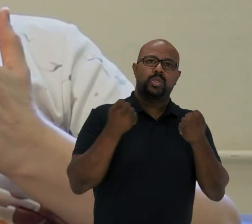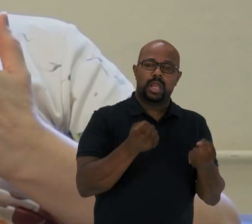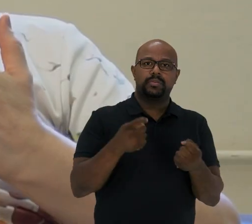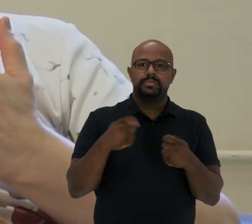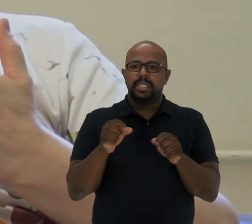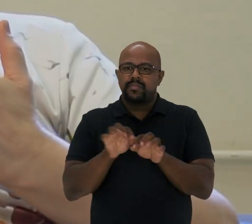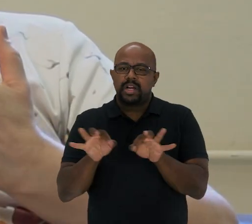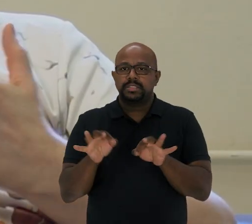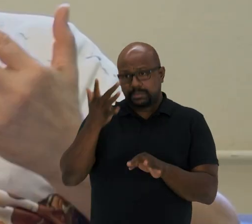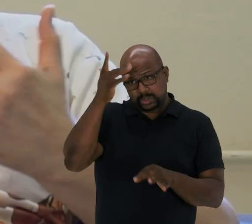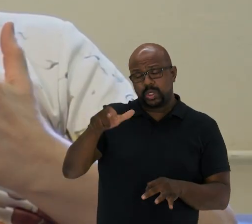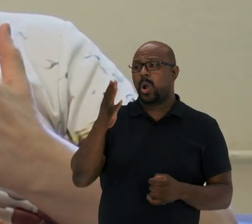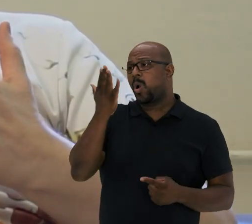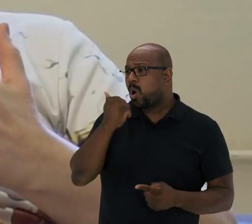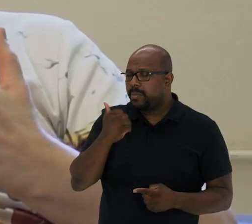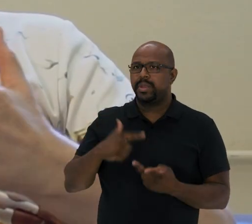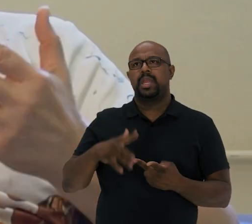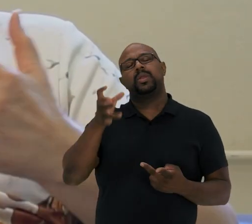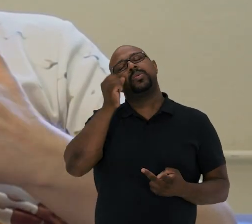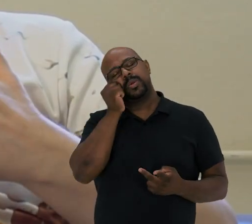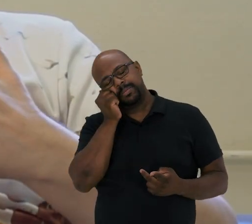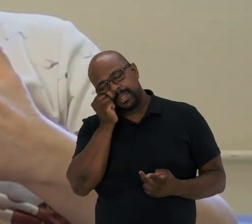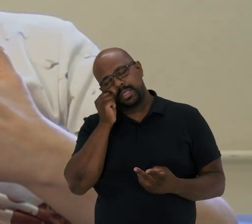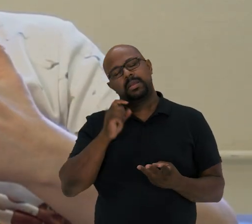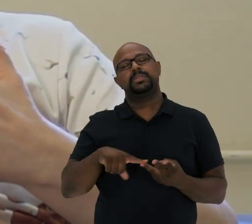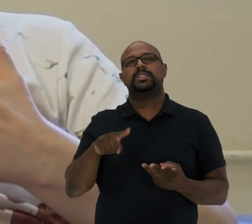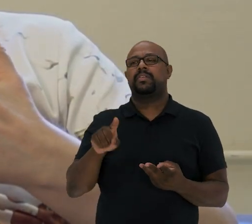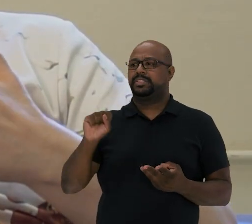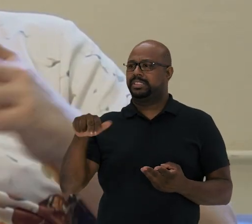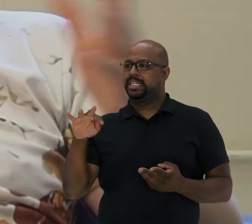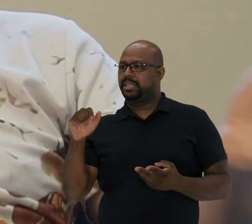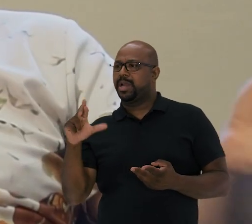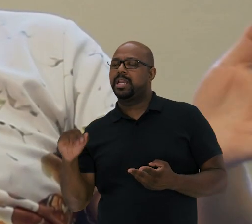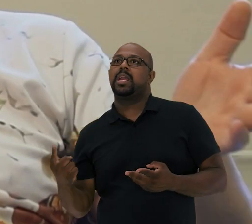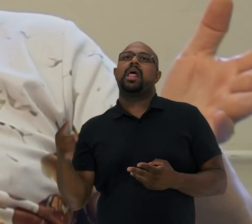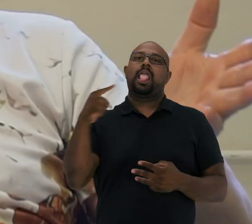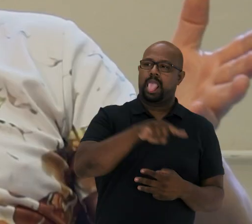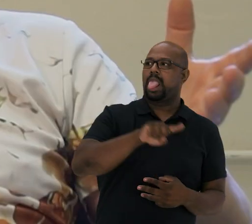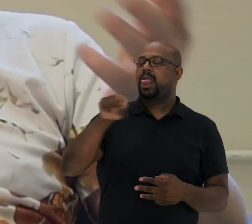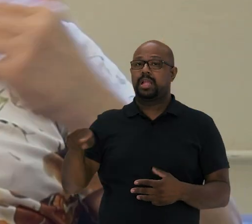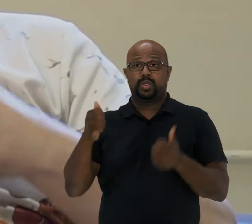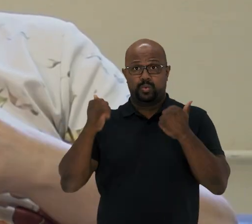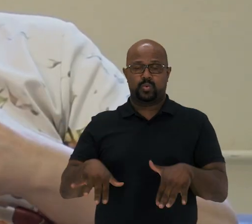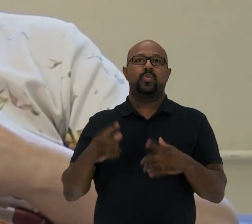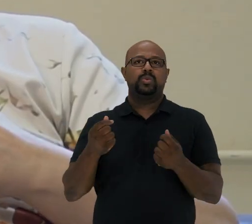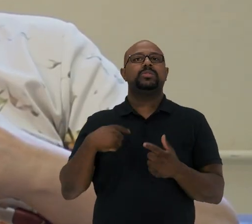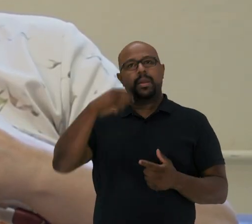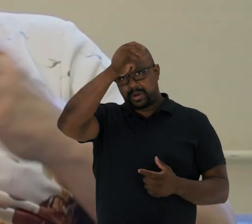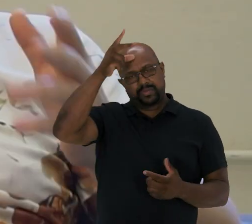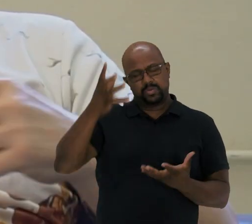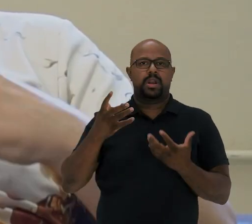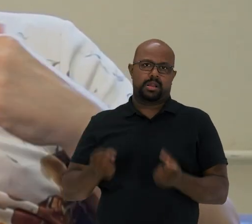imagina, tu tinha que fazer essas pessoas comerem, essas pessoas tinham que dormir, essas pessoas tinham que se deslocar de Santa Maria. Isso é custo. Então a